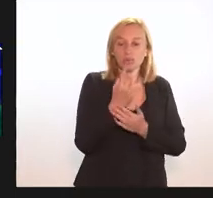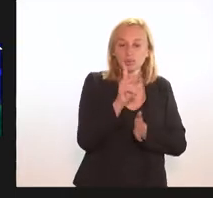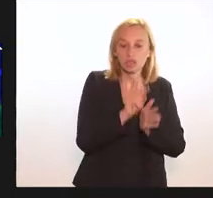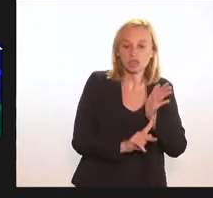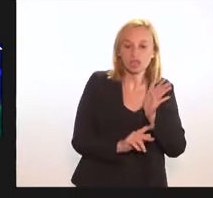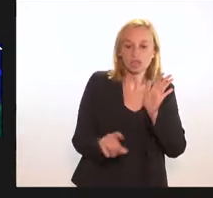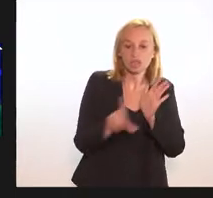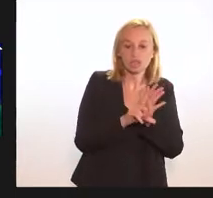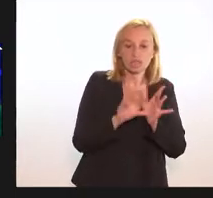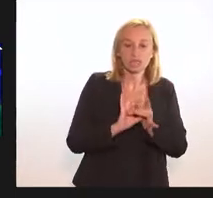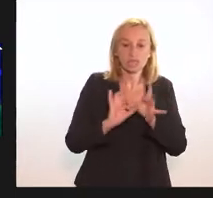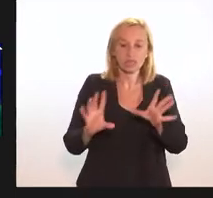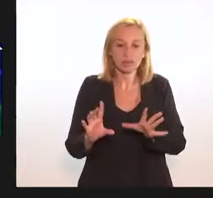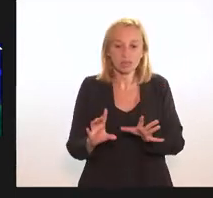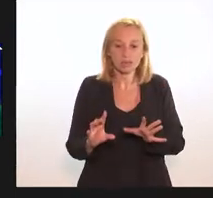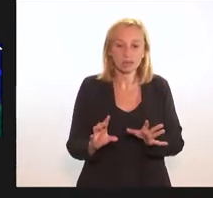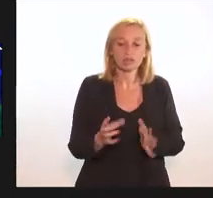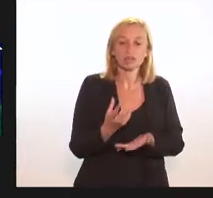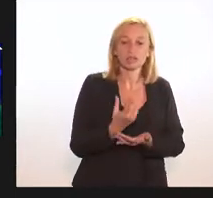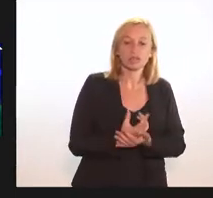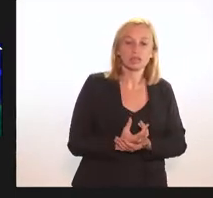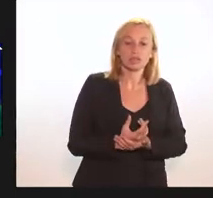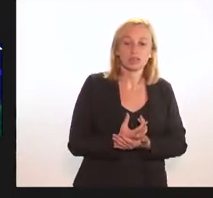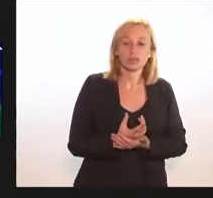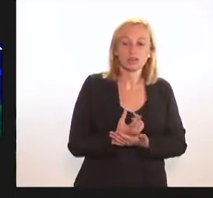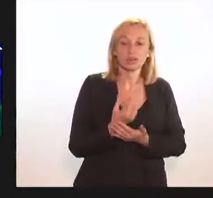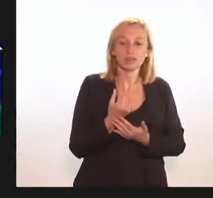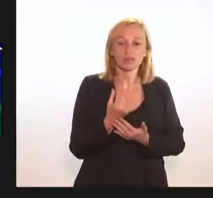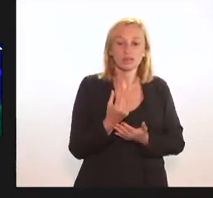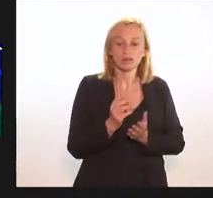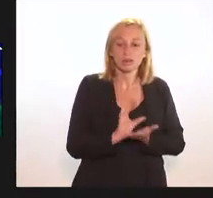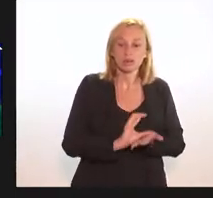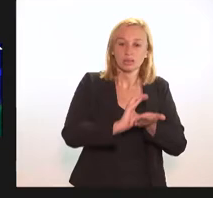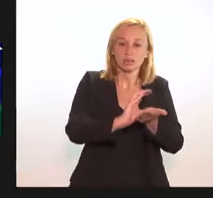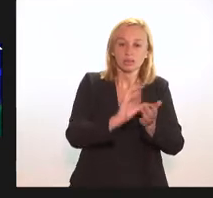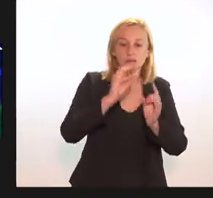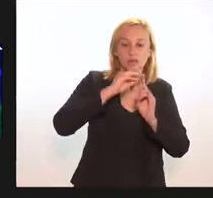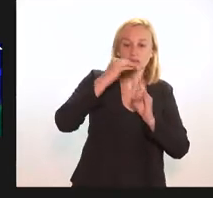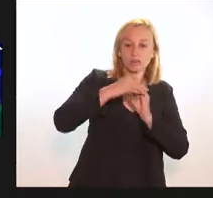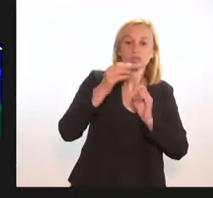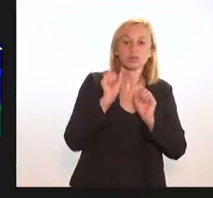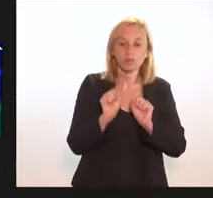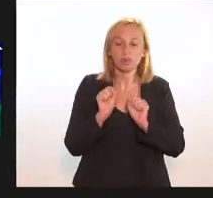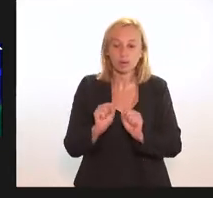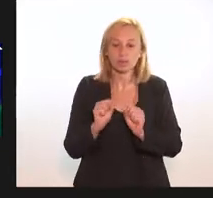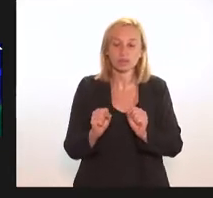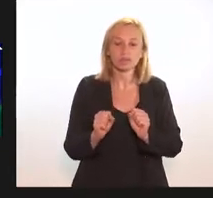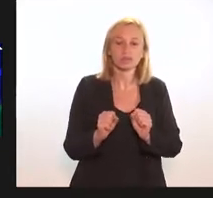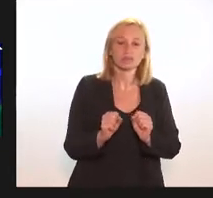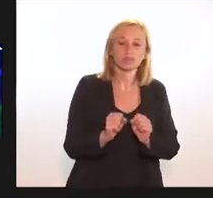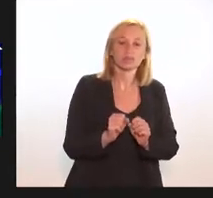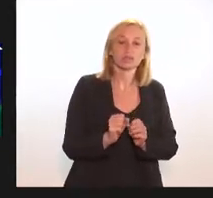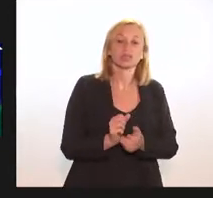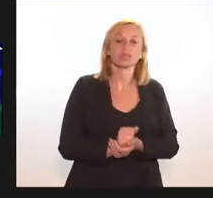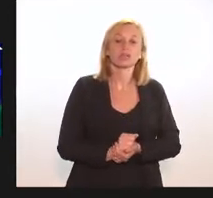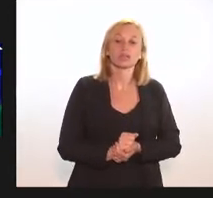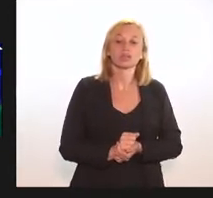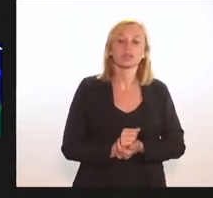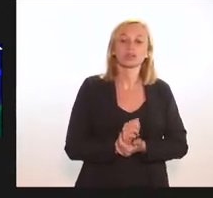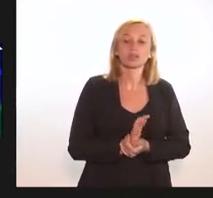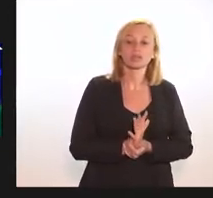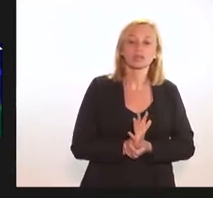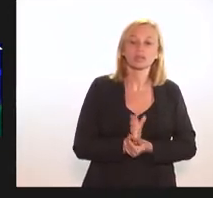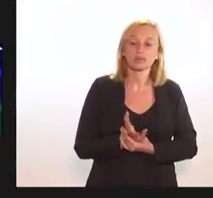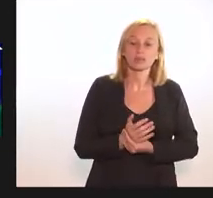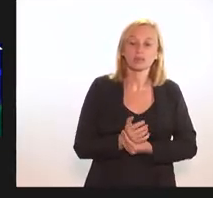lei que libera recursos para a Fiocruz, para que a Fiocruz possa fazer, elaborar projetos, executar projetos oriundos